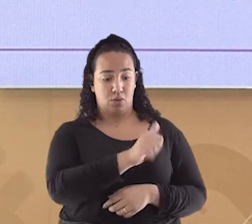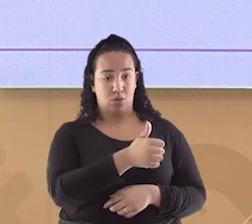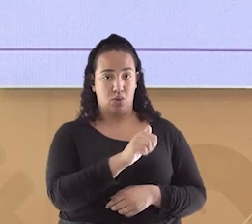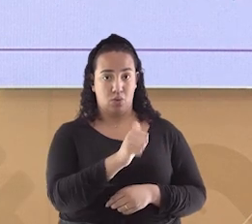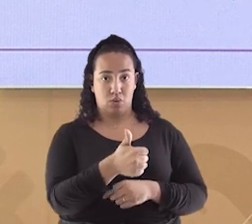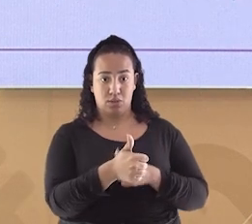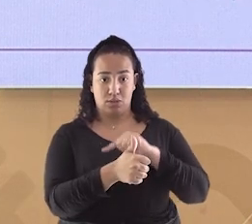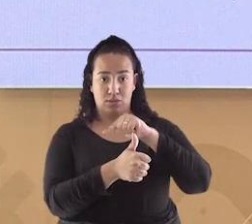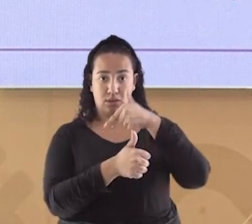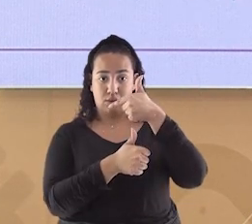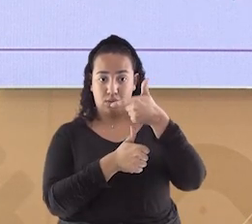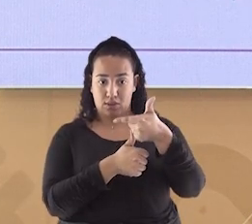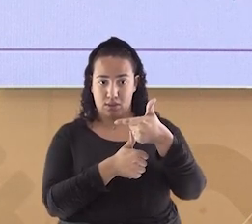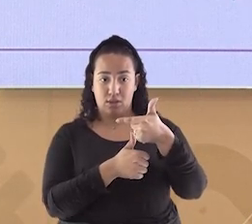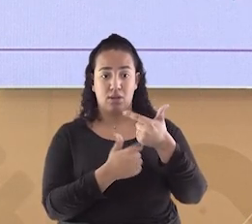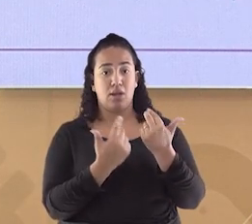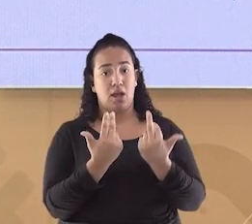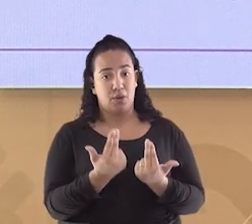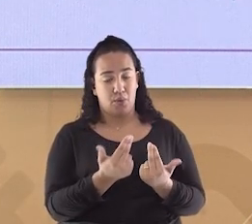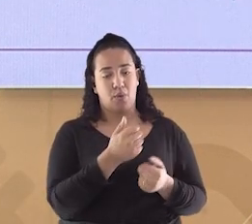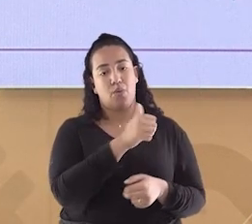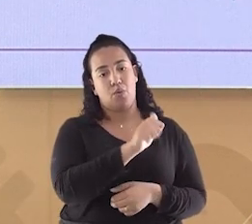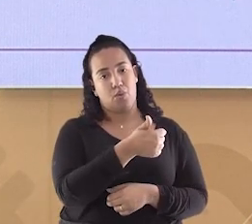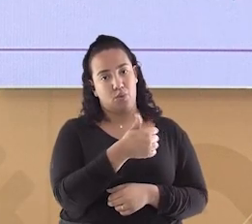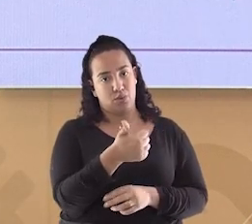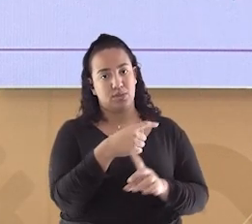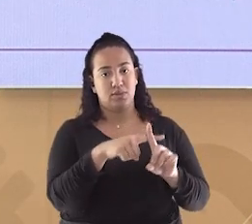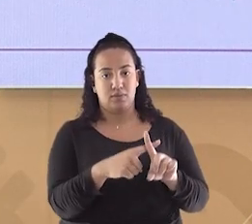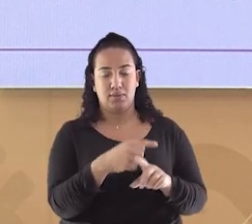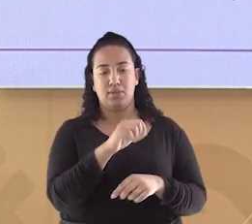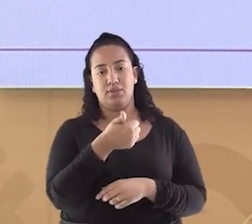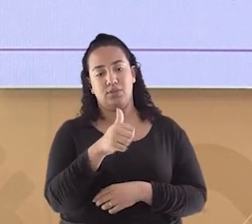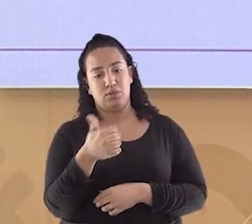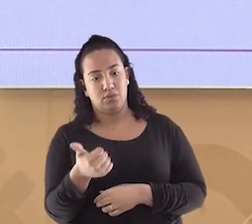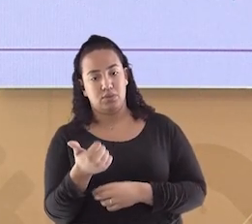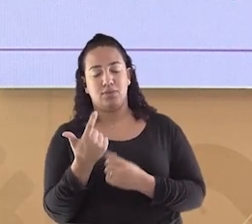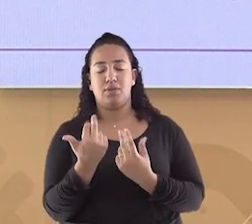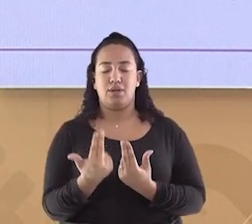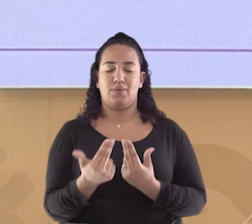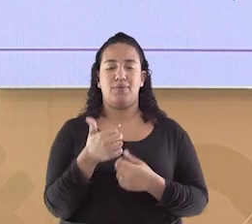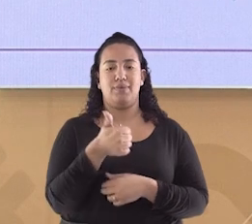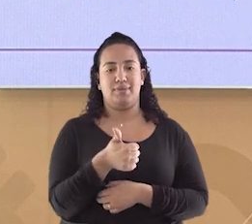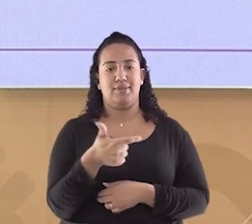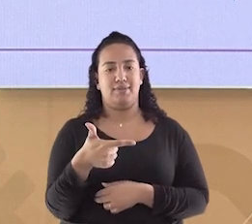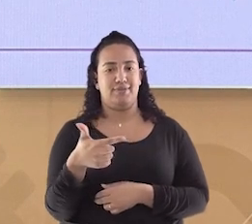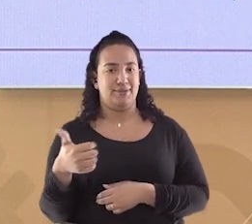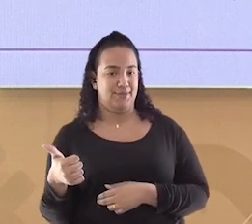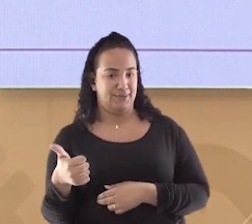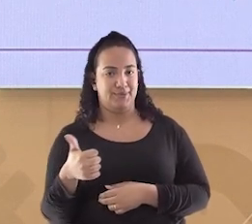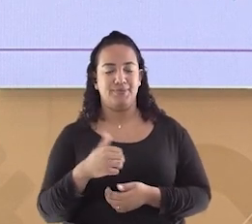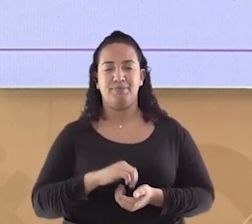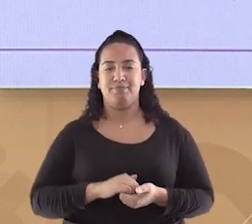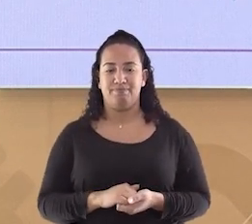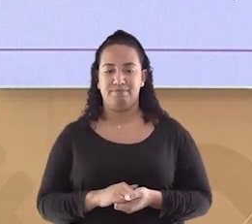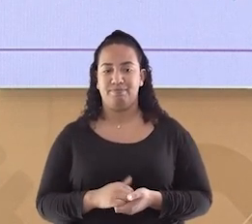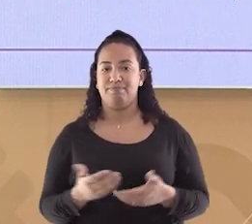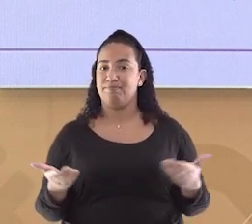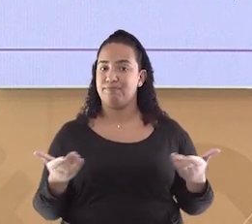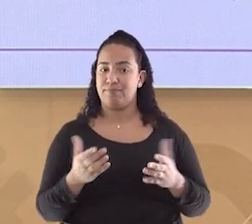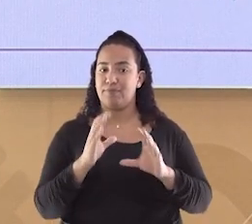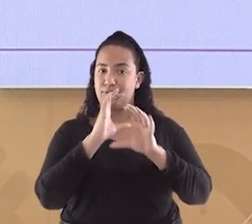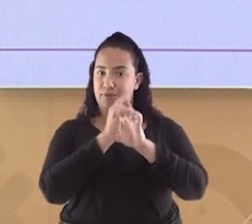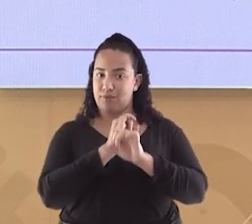11 ao quadrado, que é a mesma coisa que 11 vezes 11, vai resultar em 121.